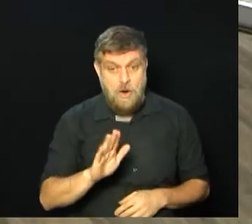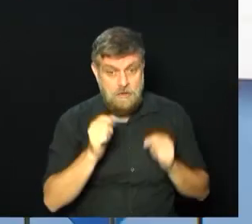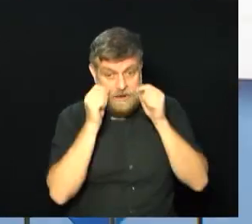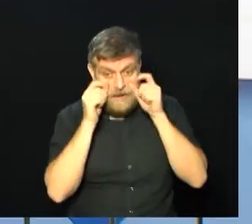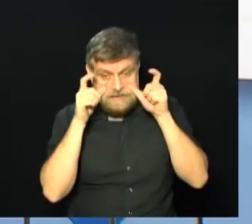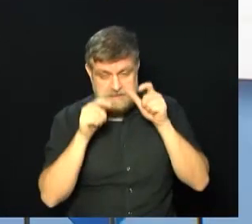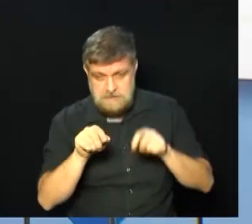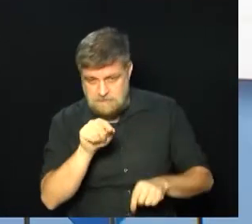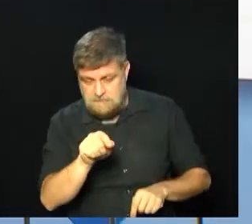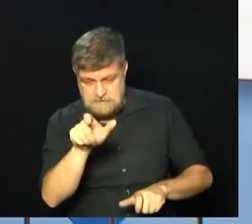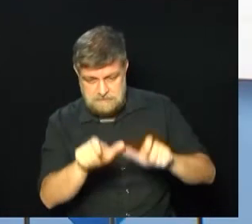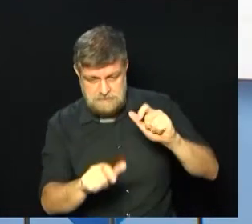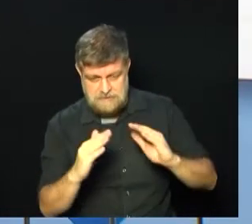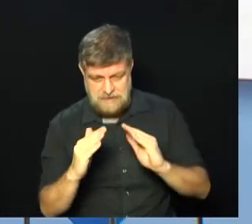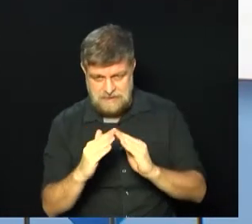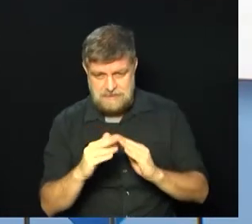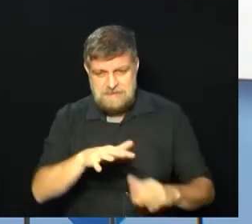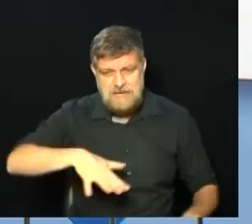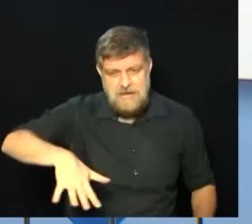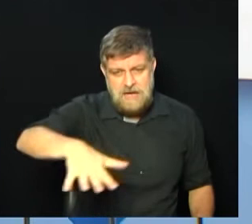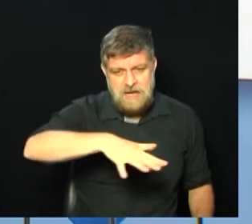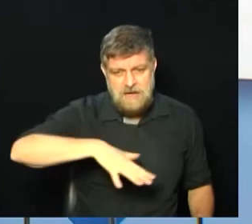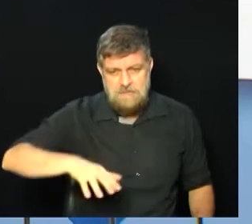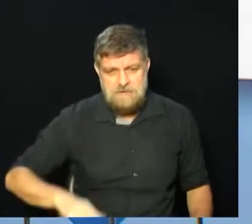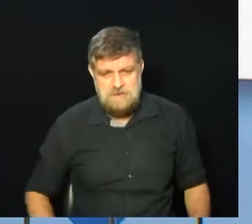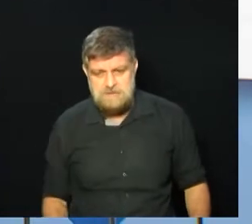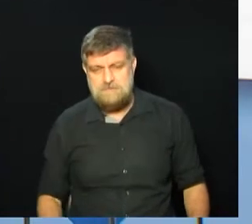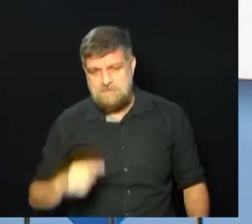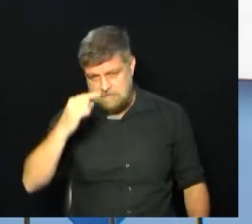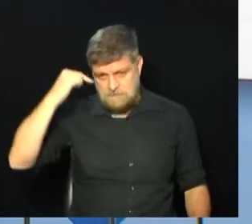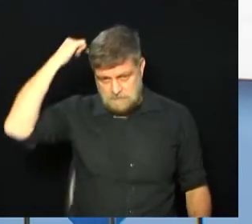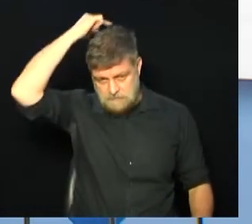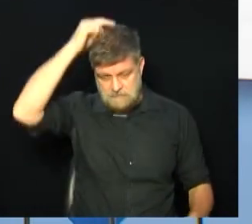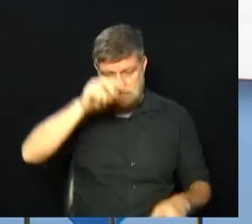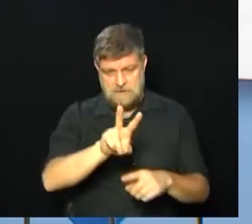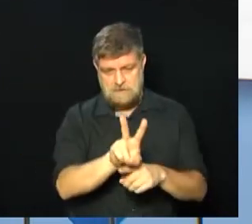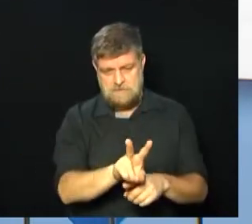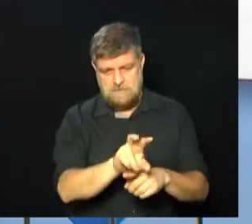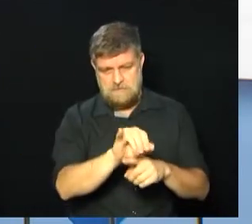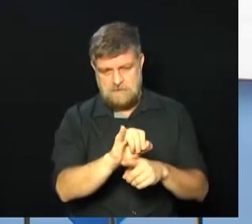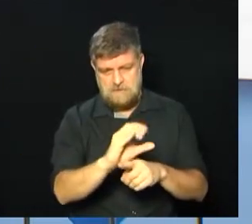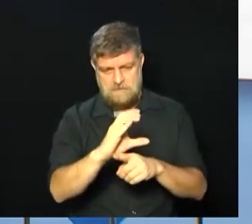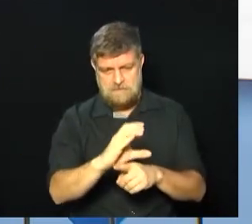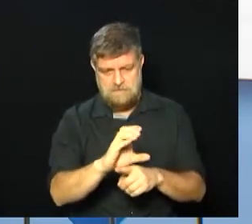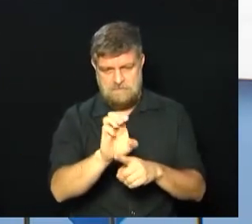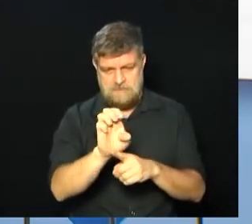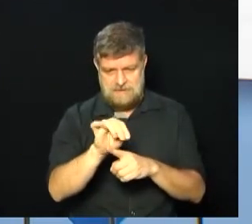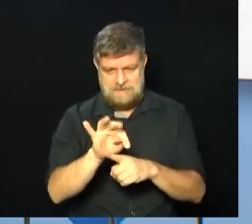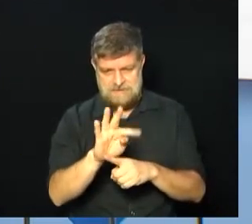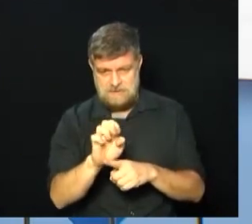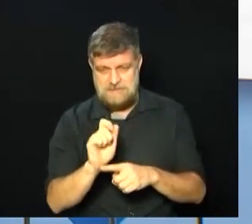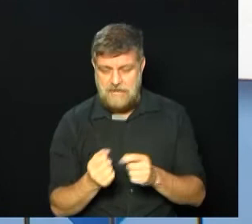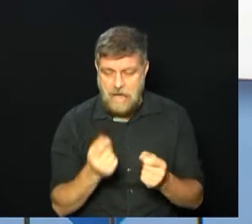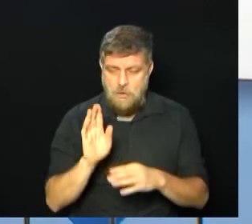a você que vive aí na região do jardim em São Vicente Olha amanhã a gente tem alguns